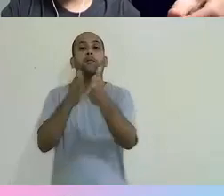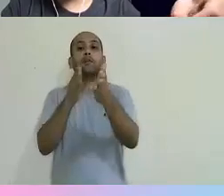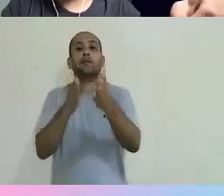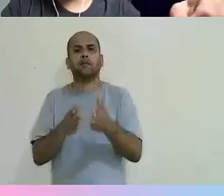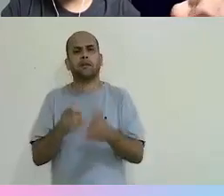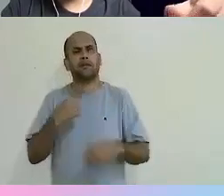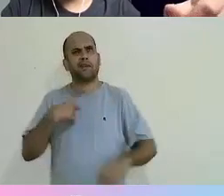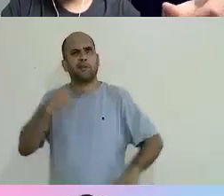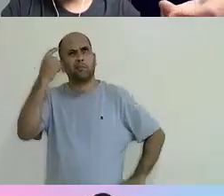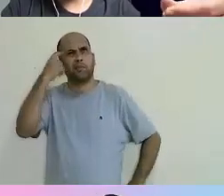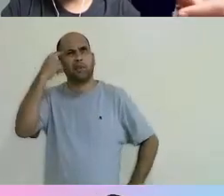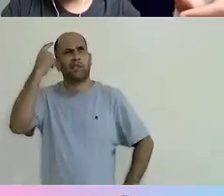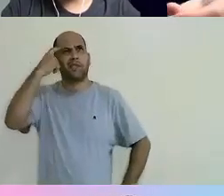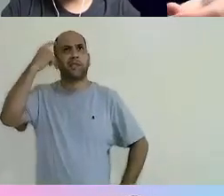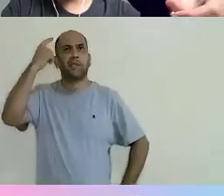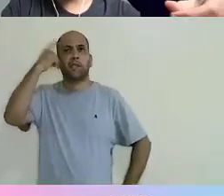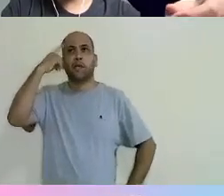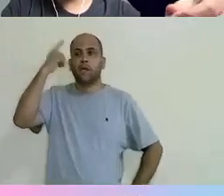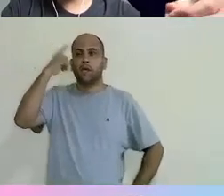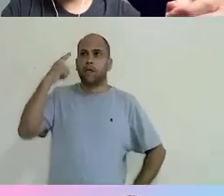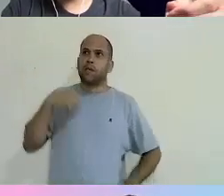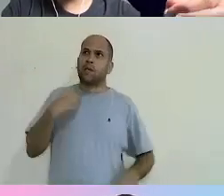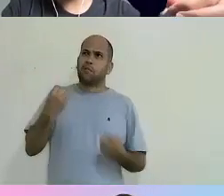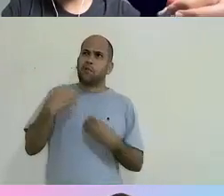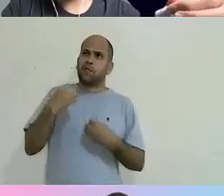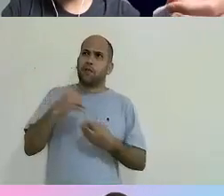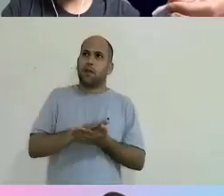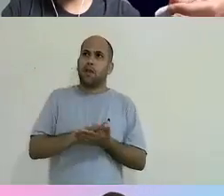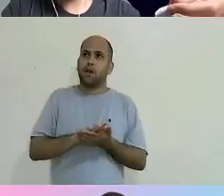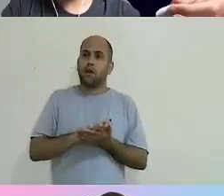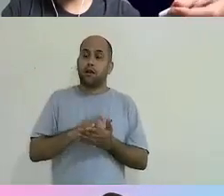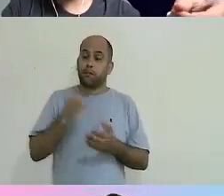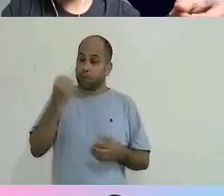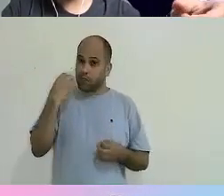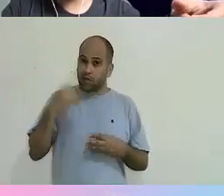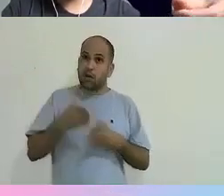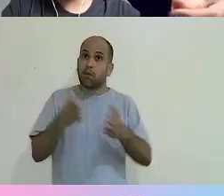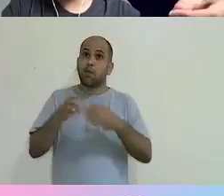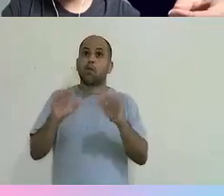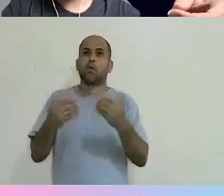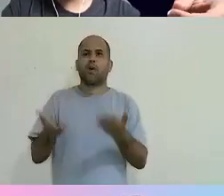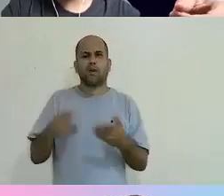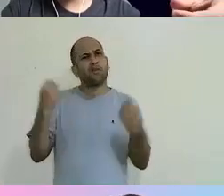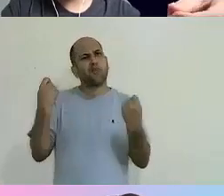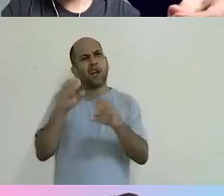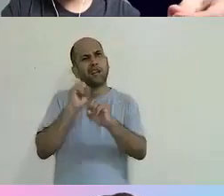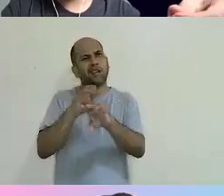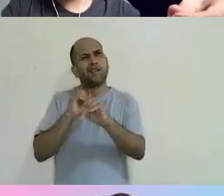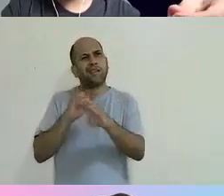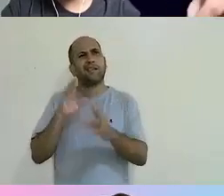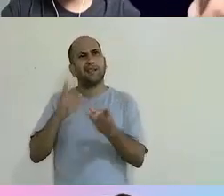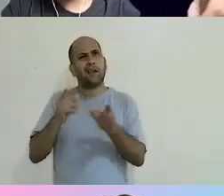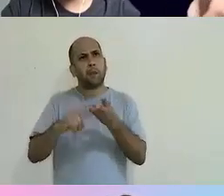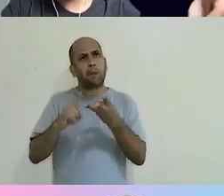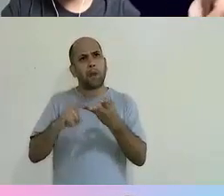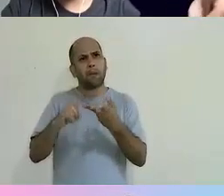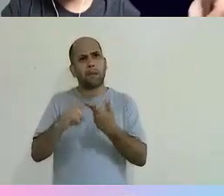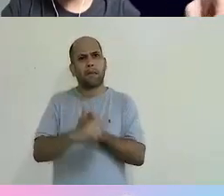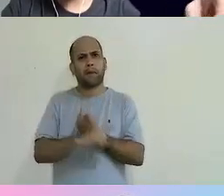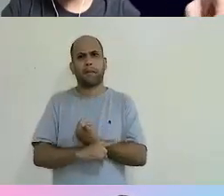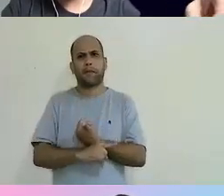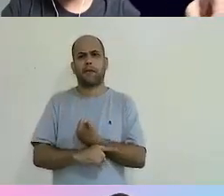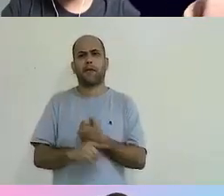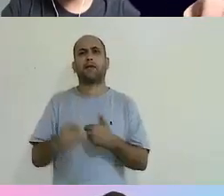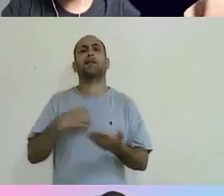fiquei olhando aquilo, fiquei pensando, falei assim, opa, a gente já deu todas as ferramentas para ele, né? A gente deu